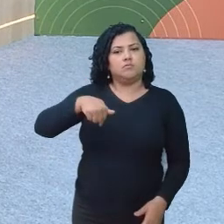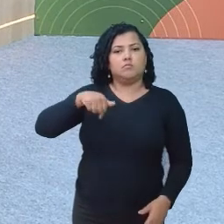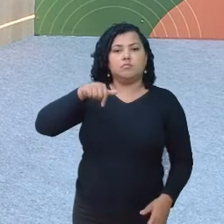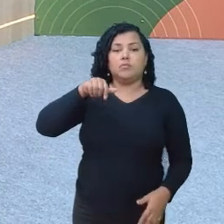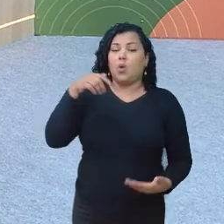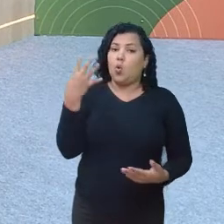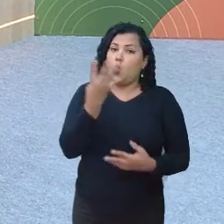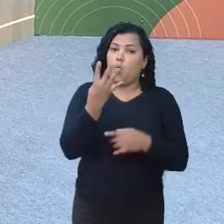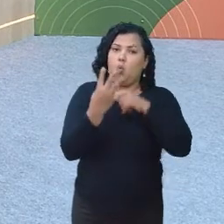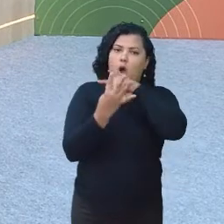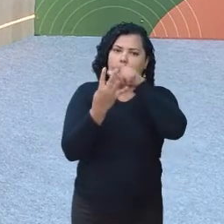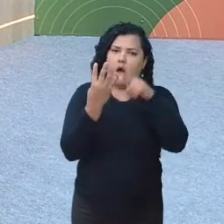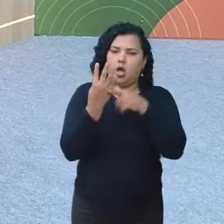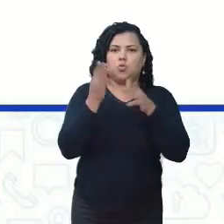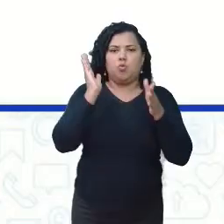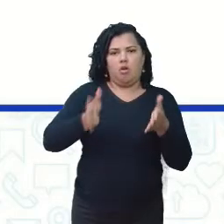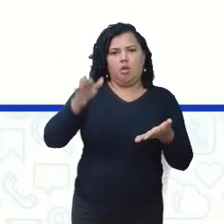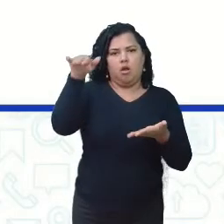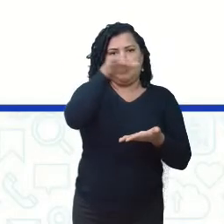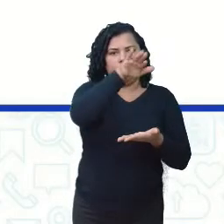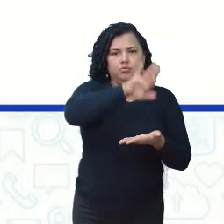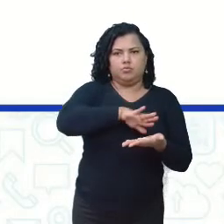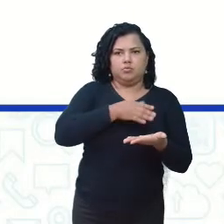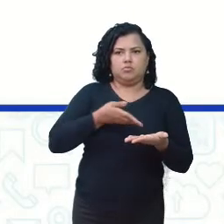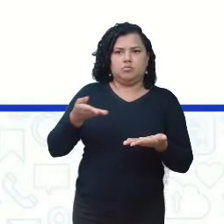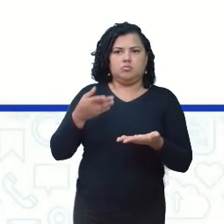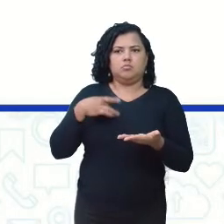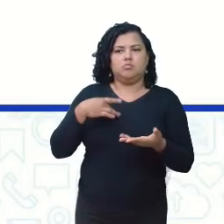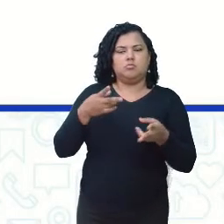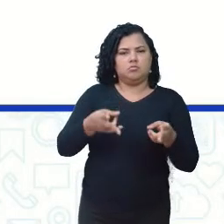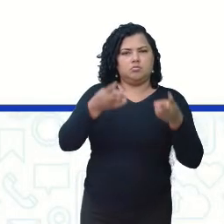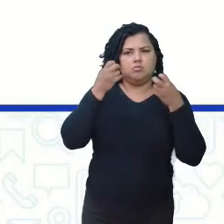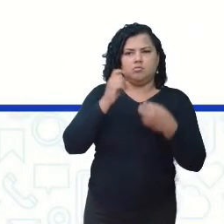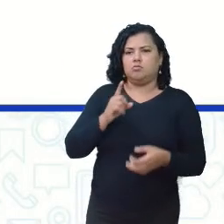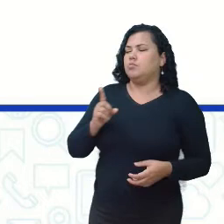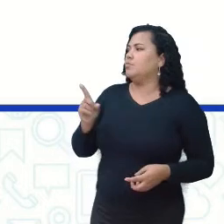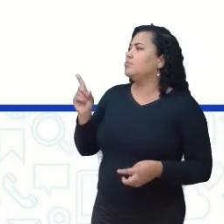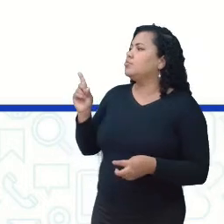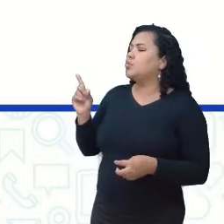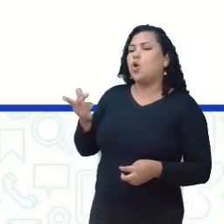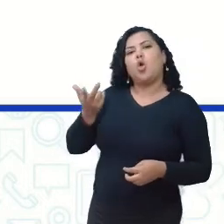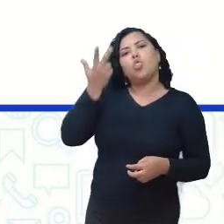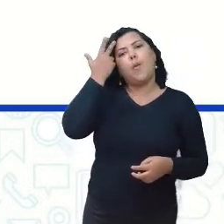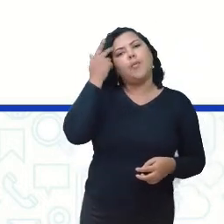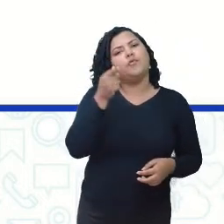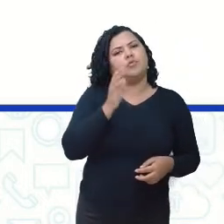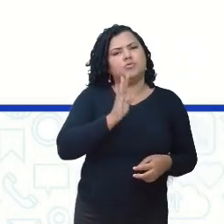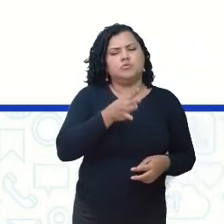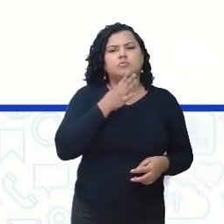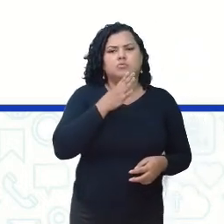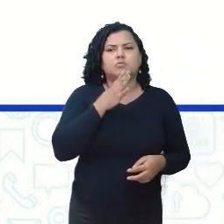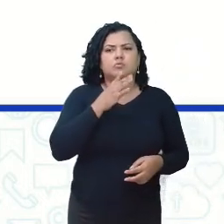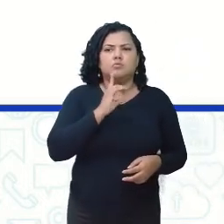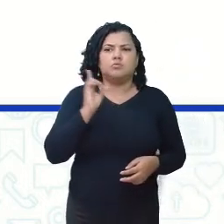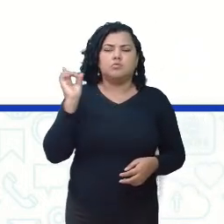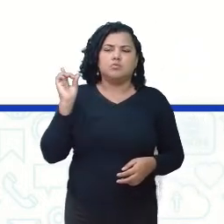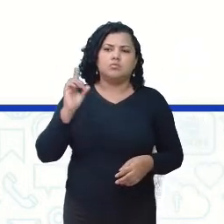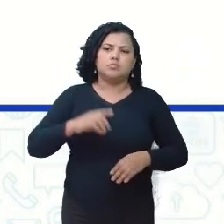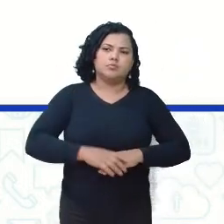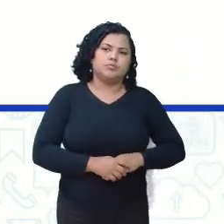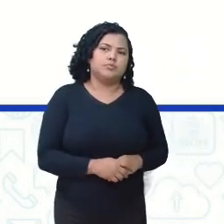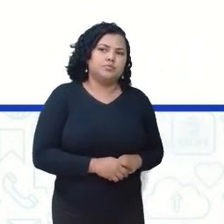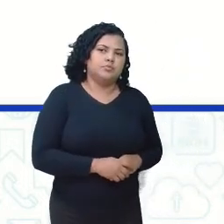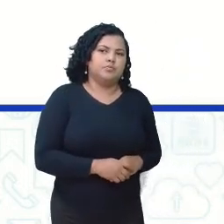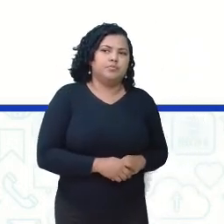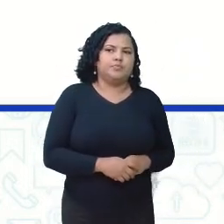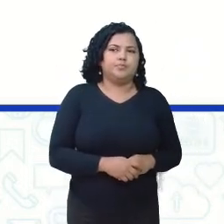estou colocando aquelas que geralmente a gente conhece, ou quando a gente para pensar figuras de 4 lados, a gente faz essa